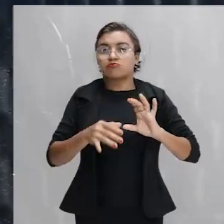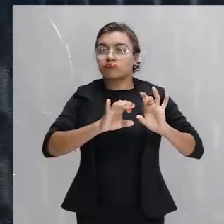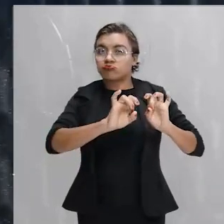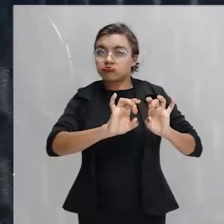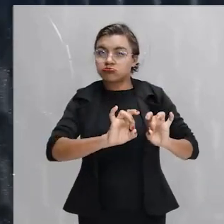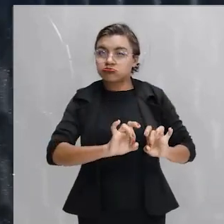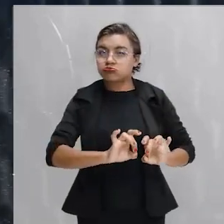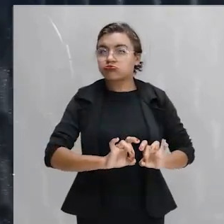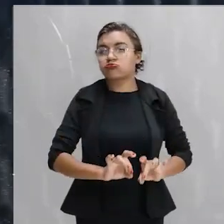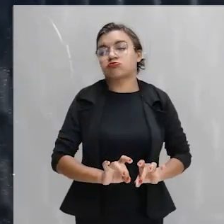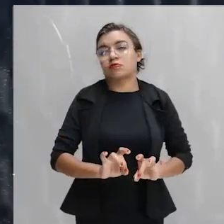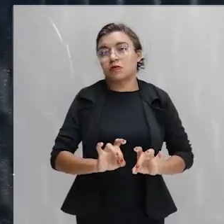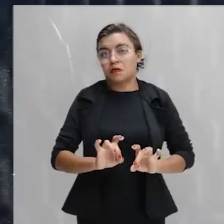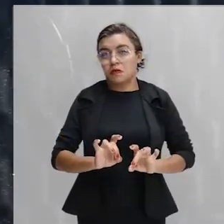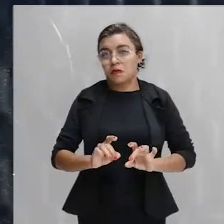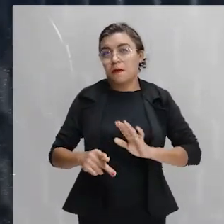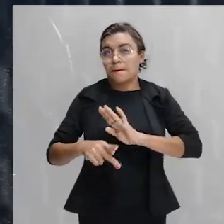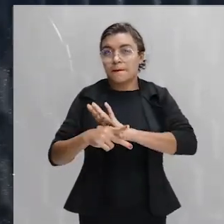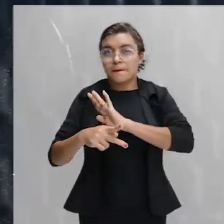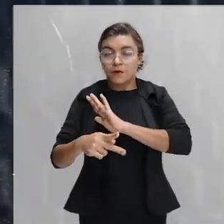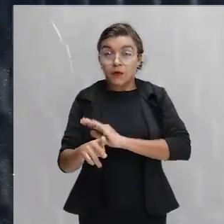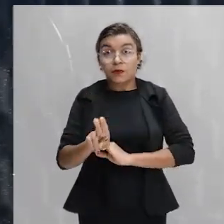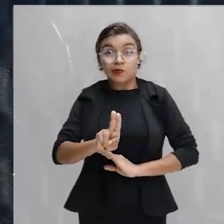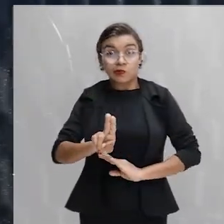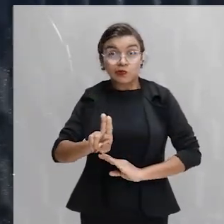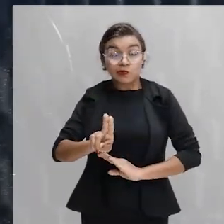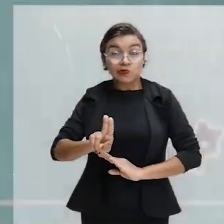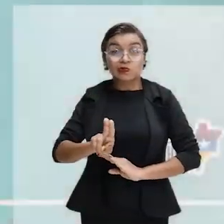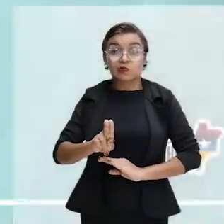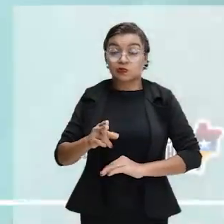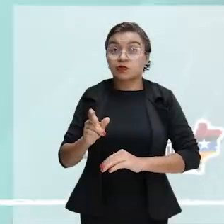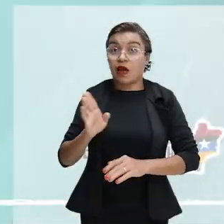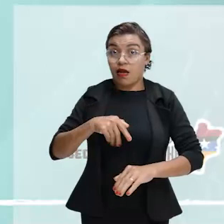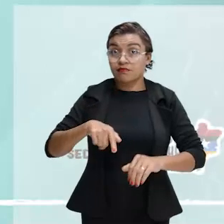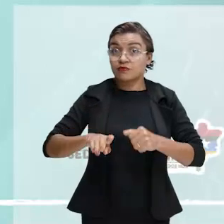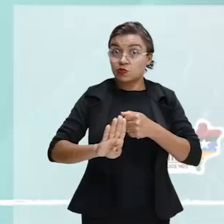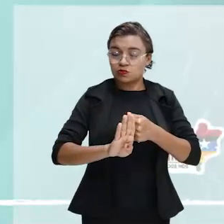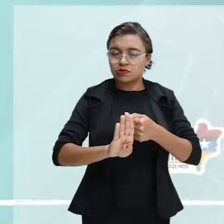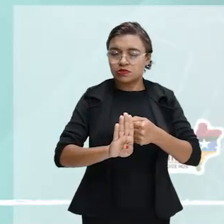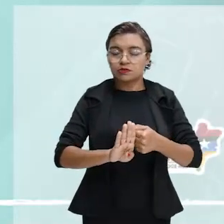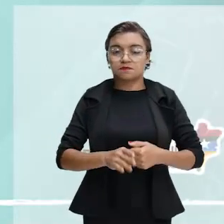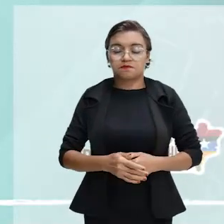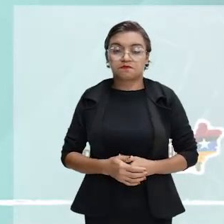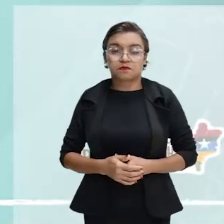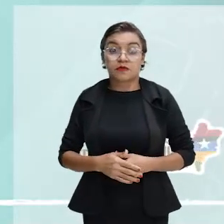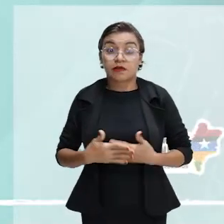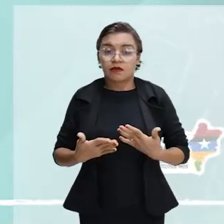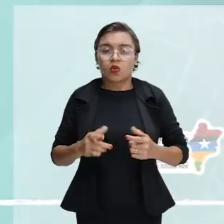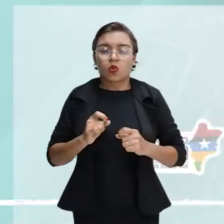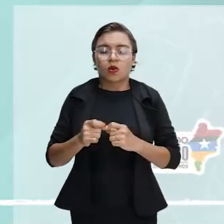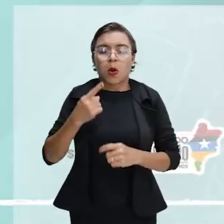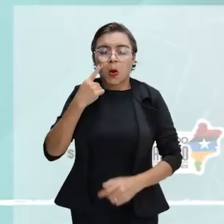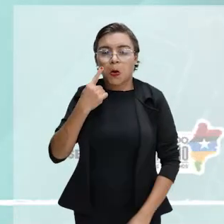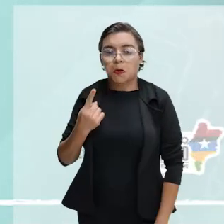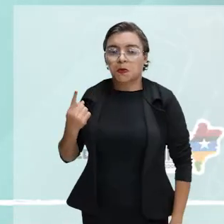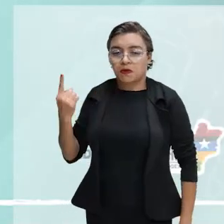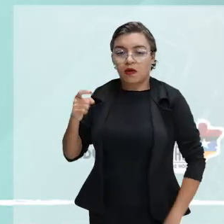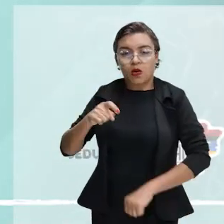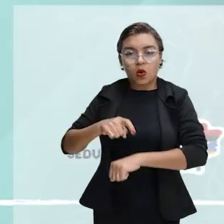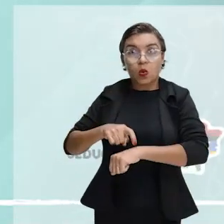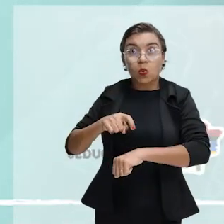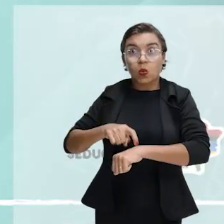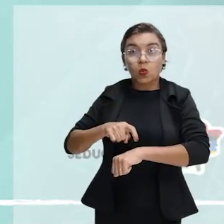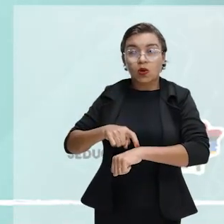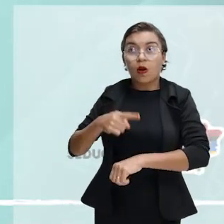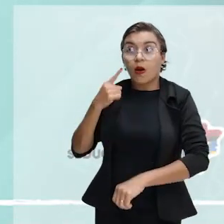especificidades, traz particularidades desse nome, né, desse substantivo, certo? E aí, olha só, o tempo é ligeiro. Olha que